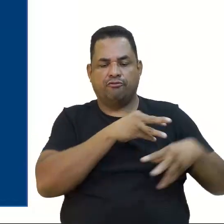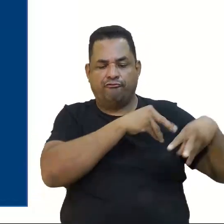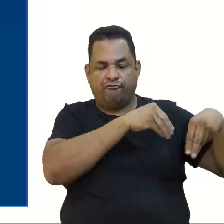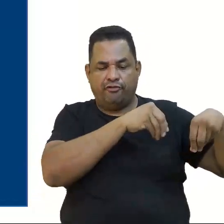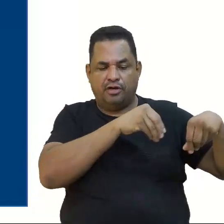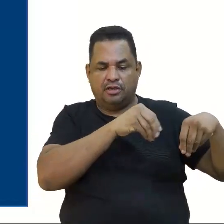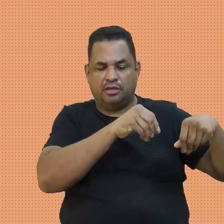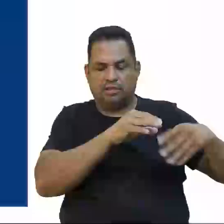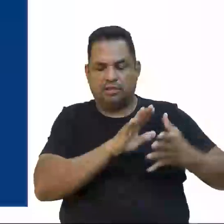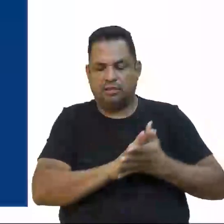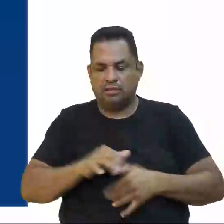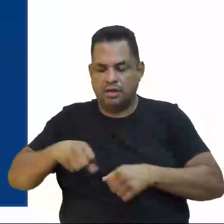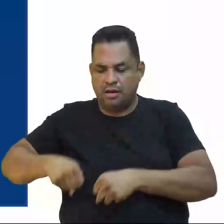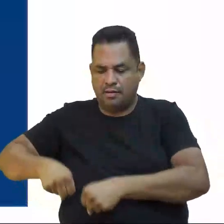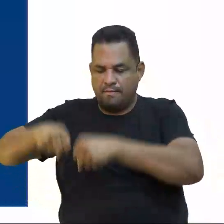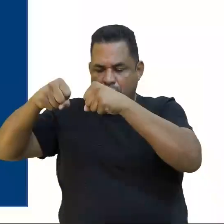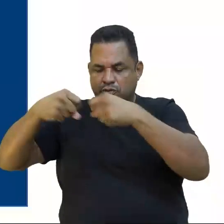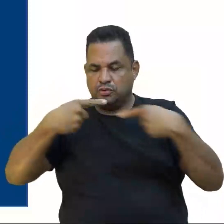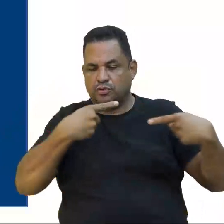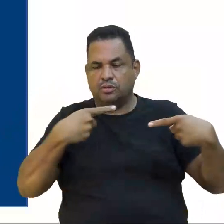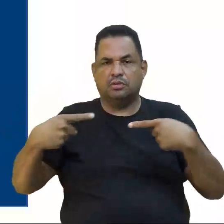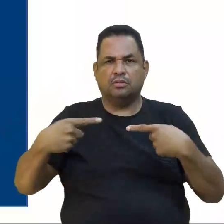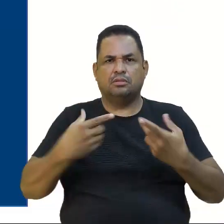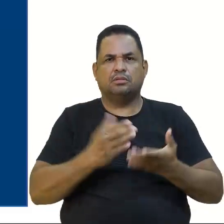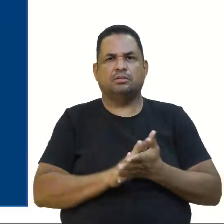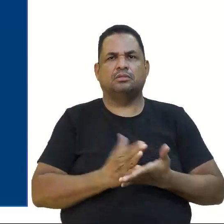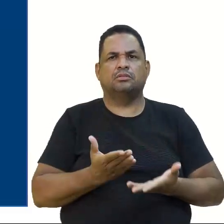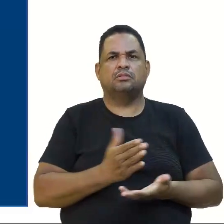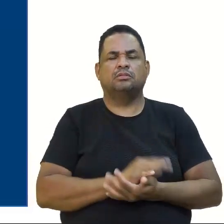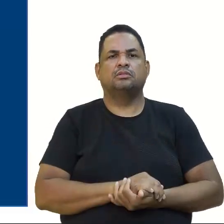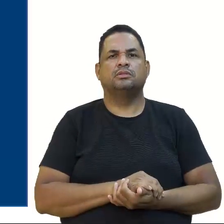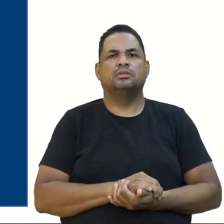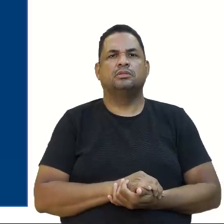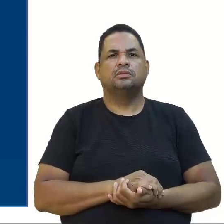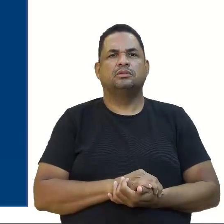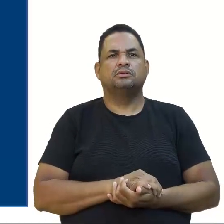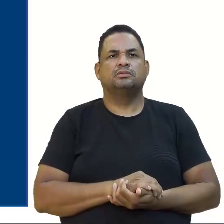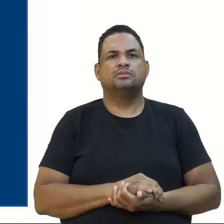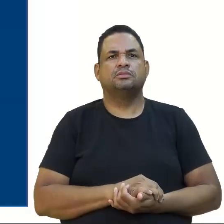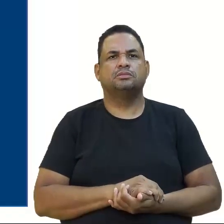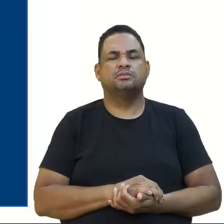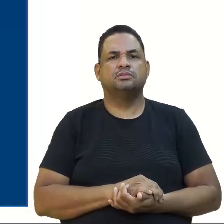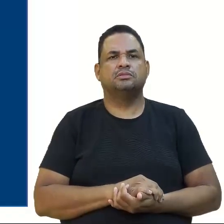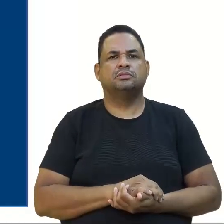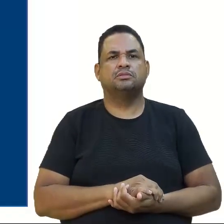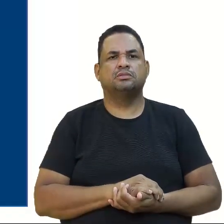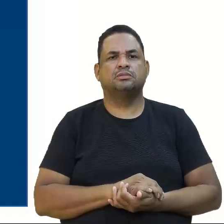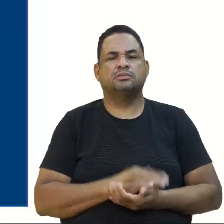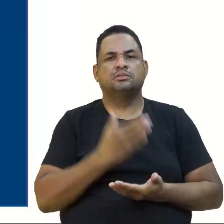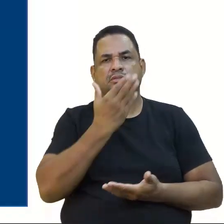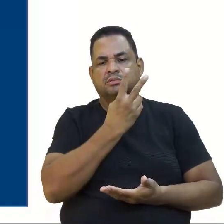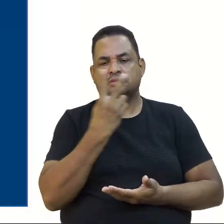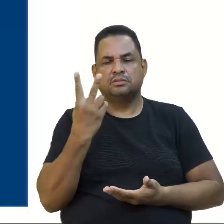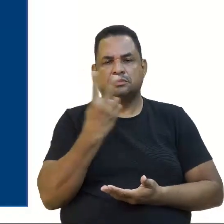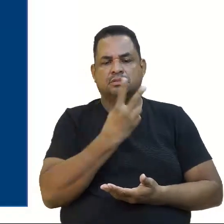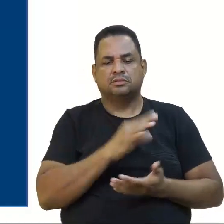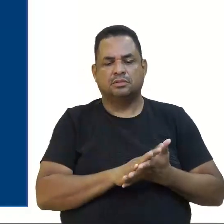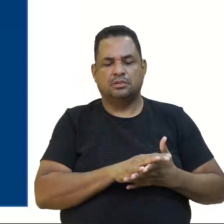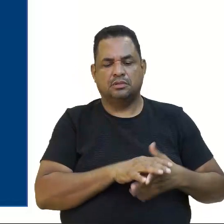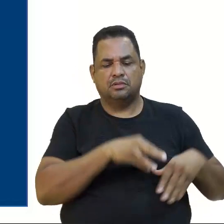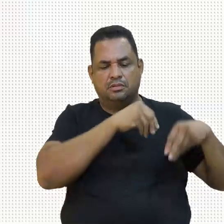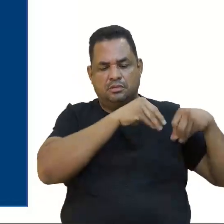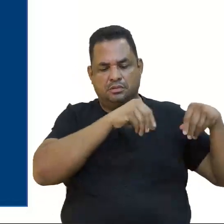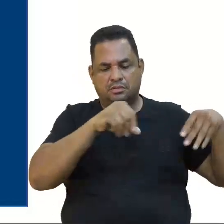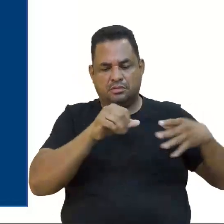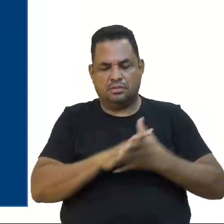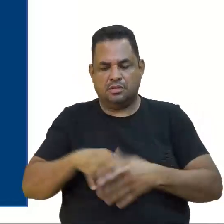Para 1 quilo, né? Tá faltando 1 aqui. Isso. 1 quilo de farinha são necessários 2 quilos de mandioca. Determine a relação entre a farinha, é o Y, e